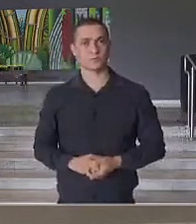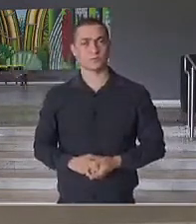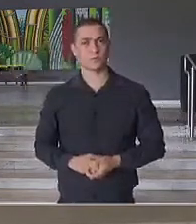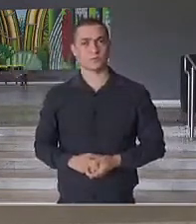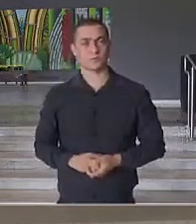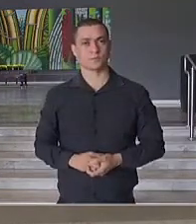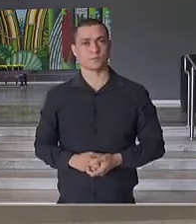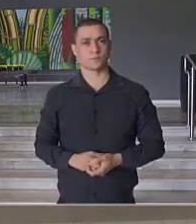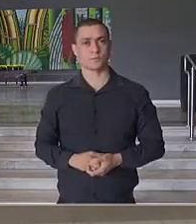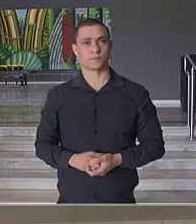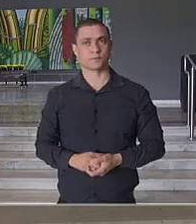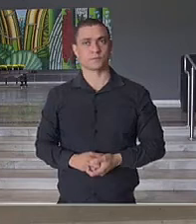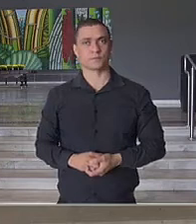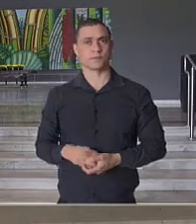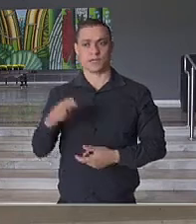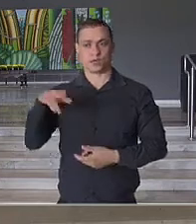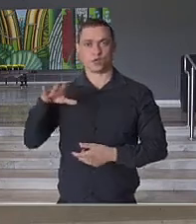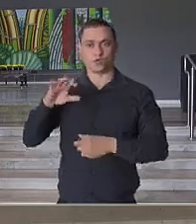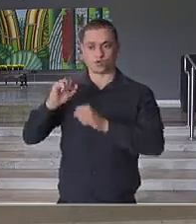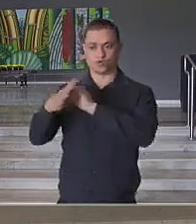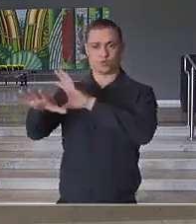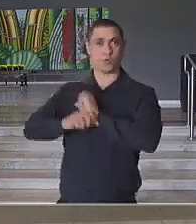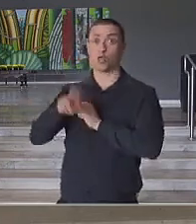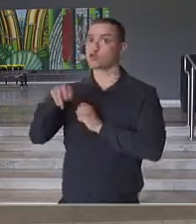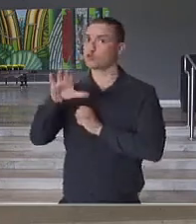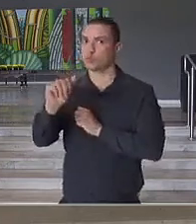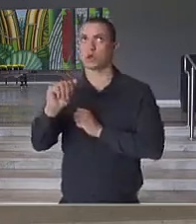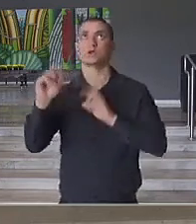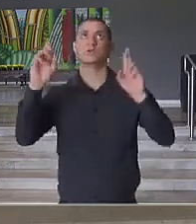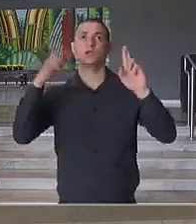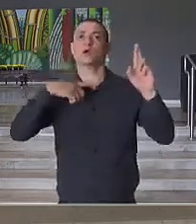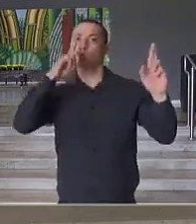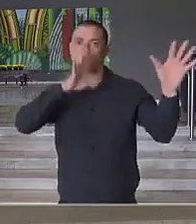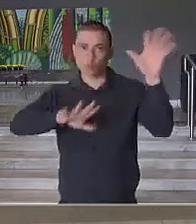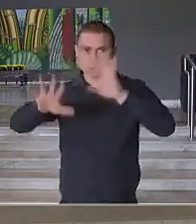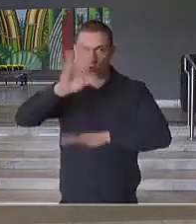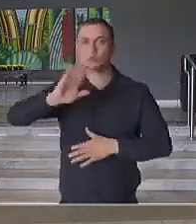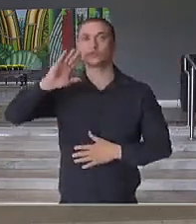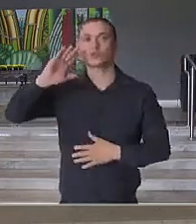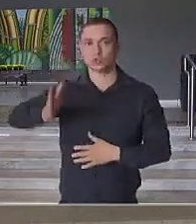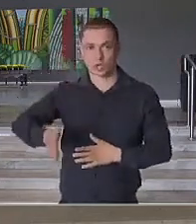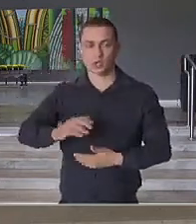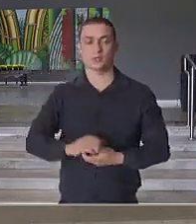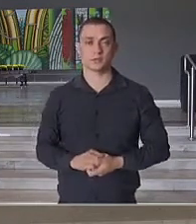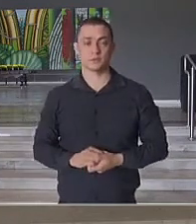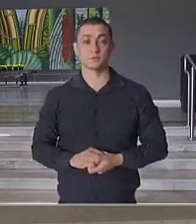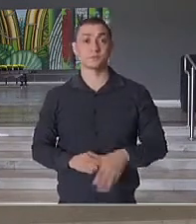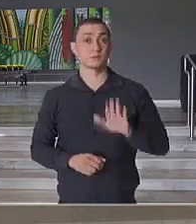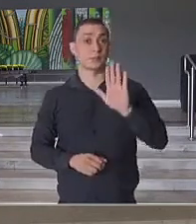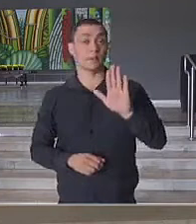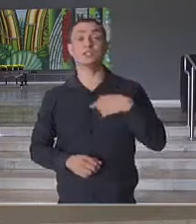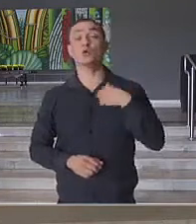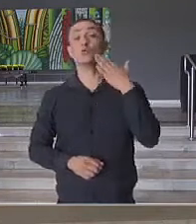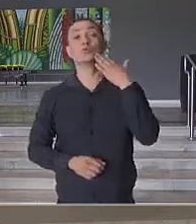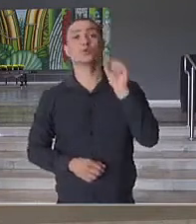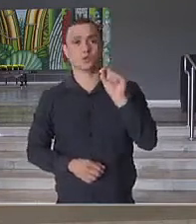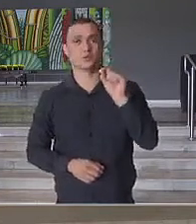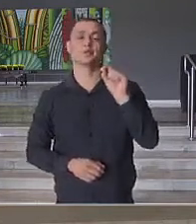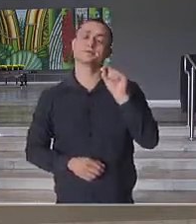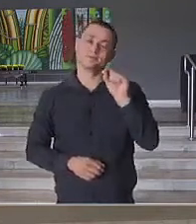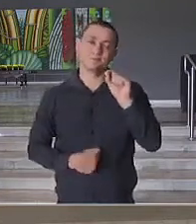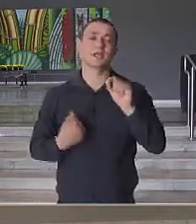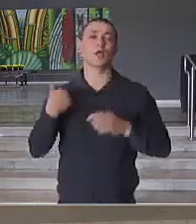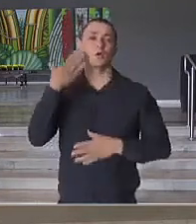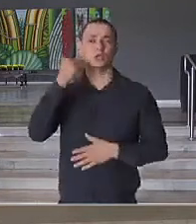Nunca peguei Covid, felizmente, por todos os cuidados que procuro ter, Mas eu entendo que, apesar de